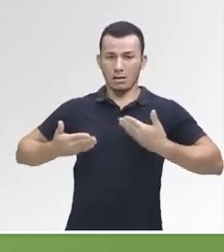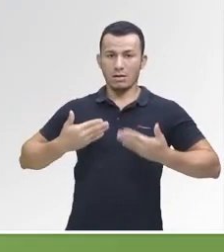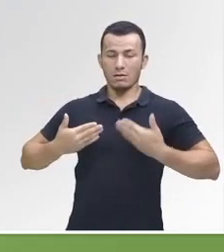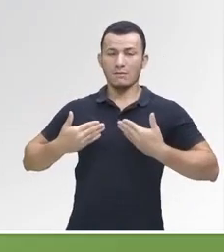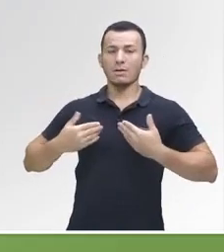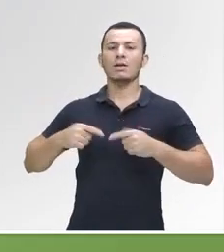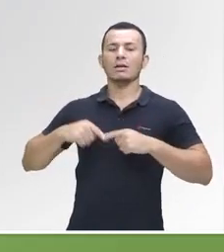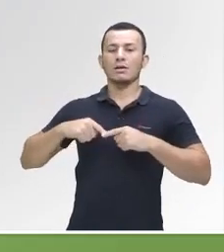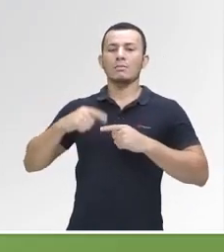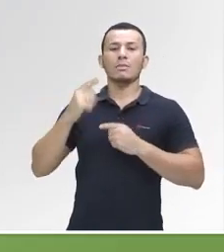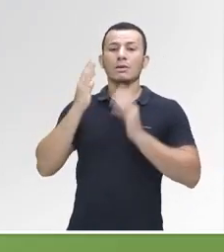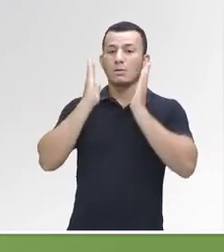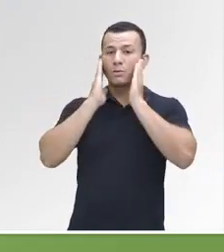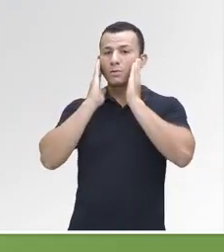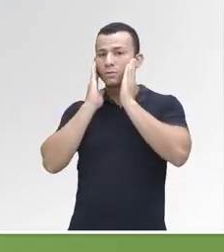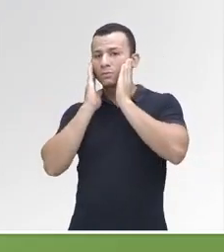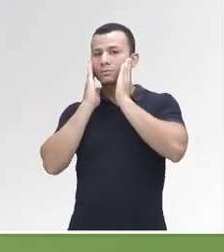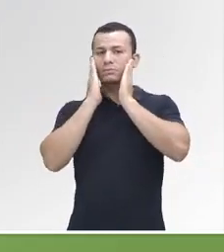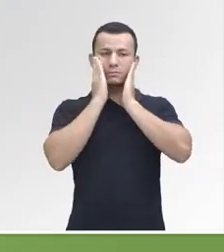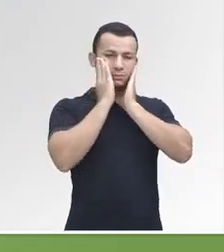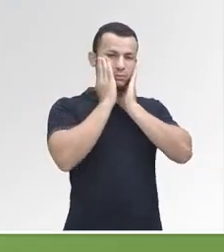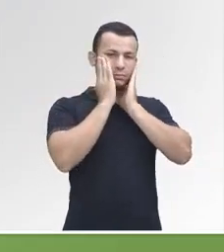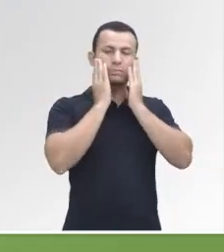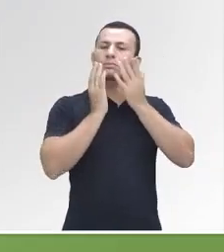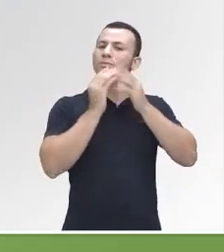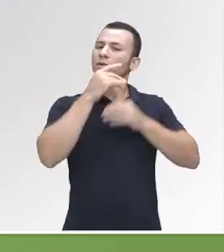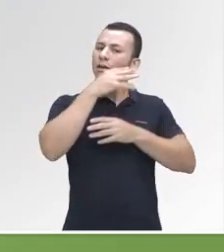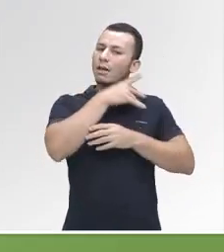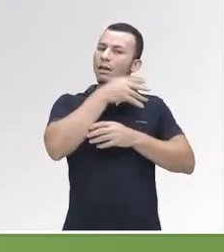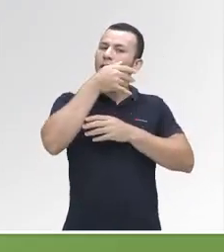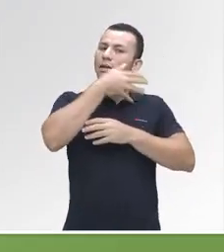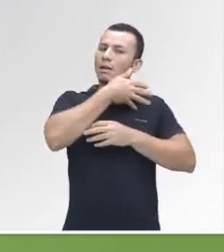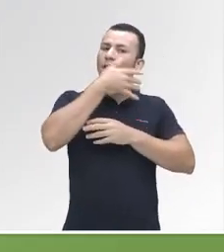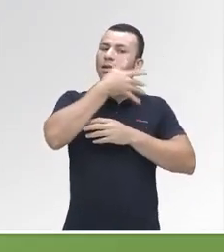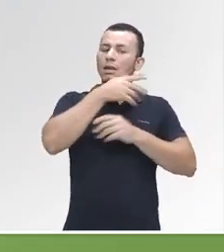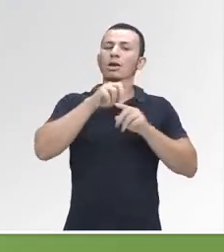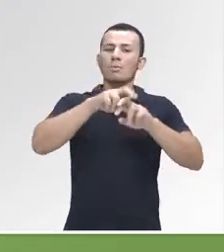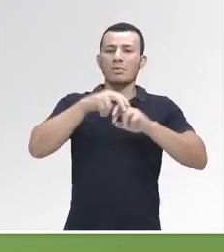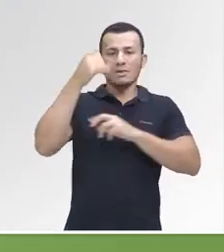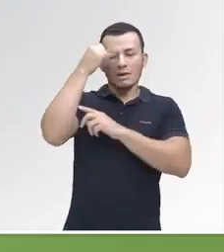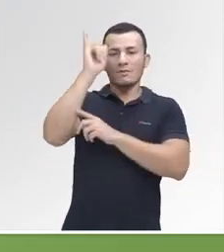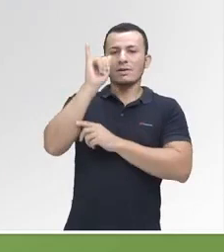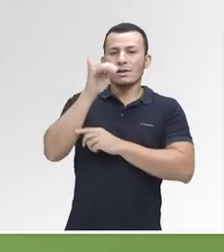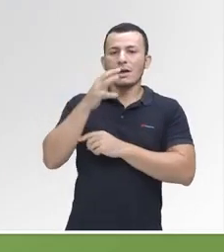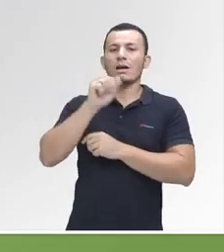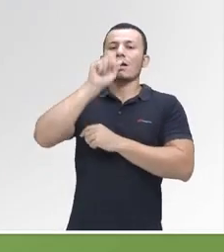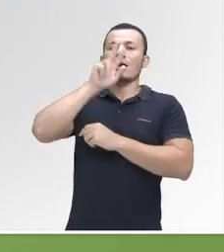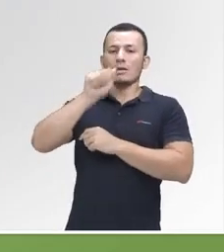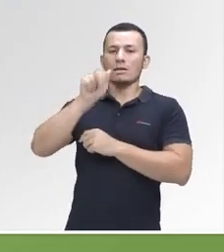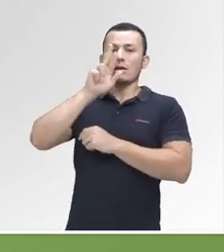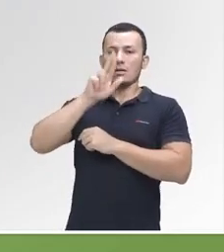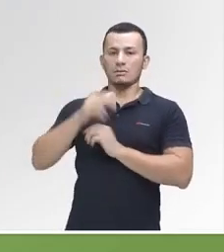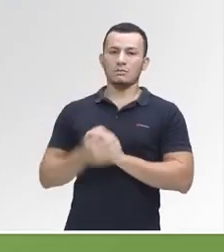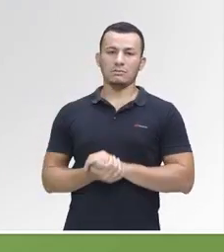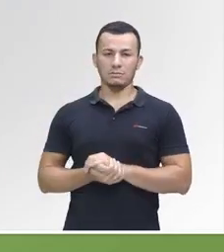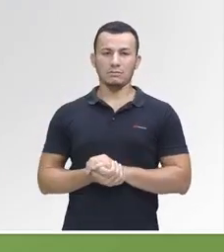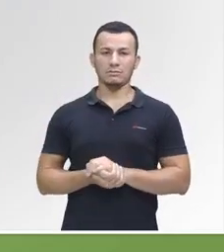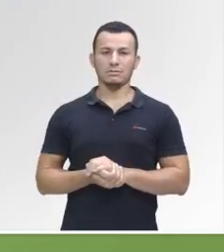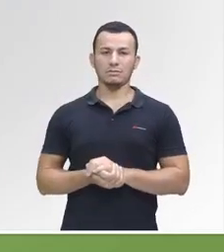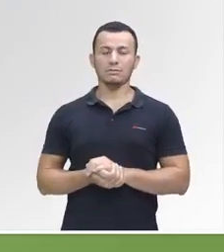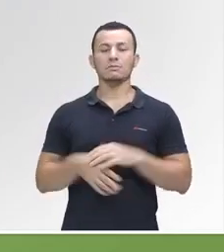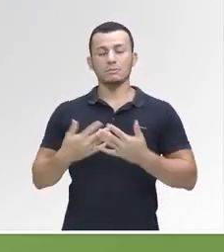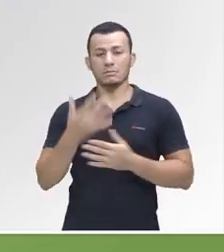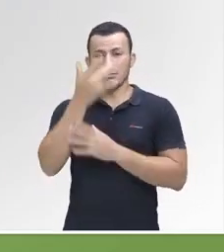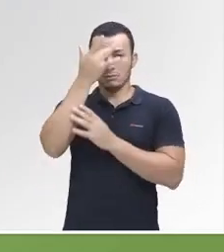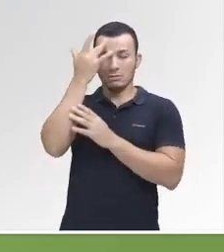o rosto virado para o lado para evitar engasgo. Então, quando a pessoa passa